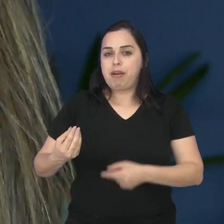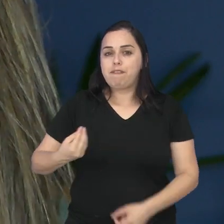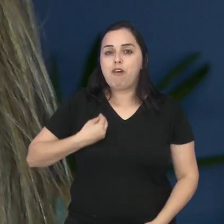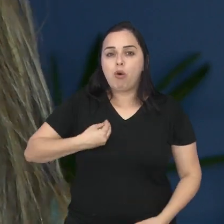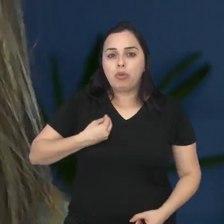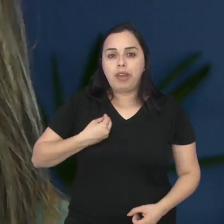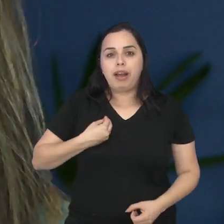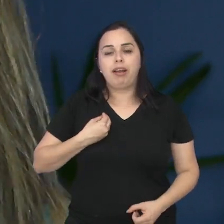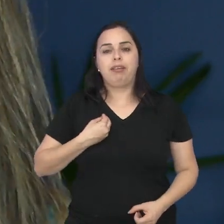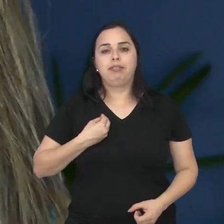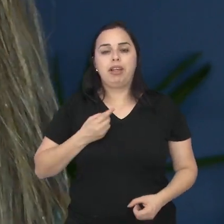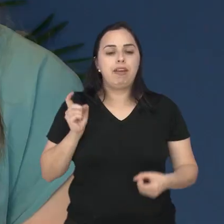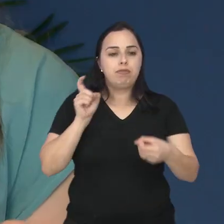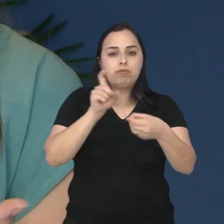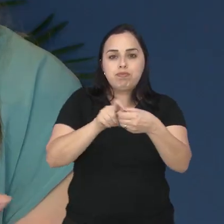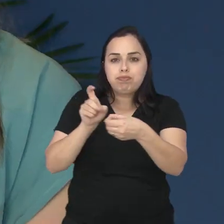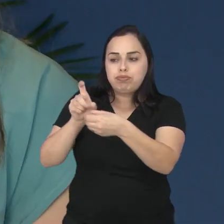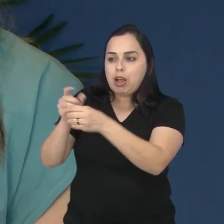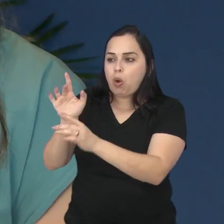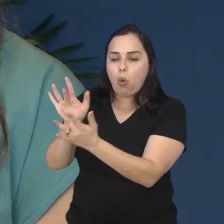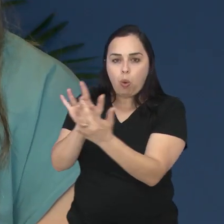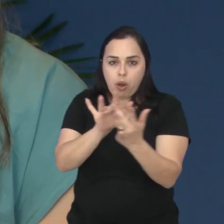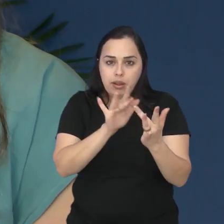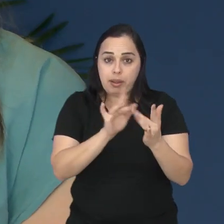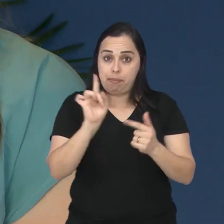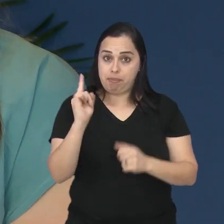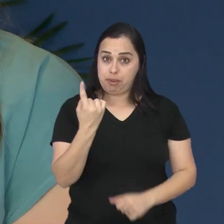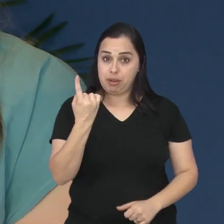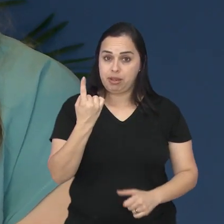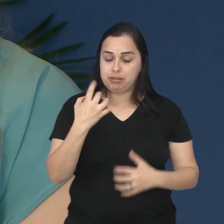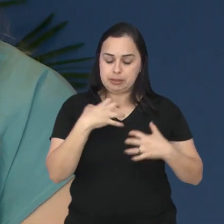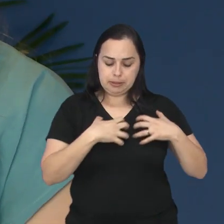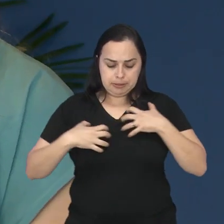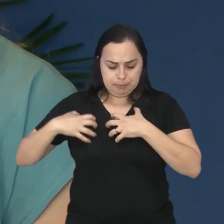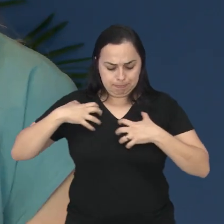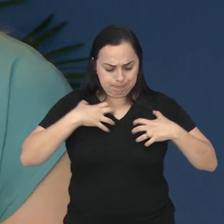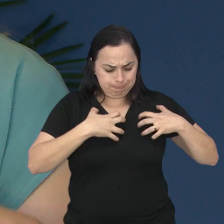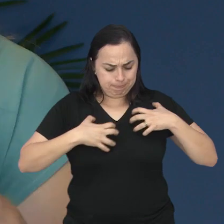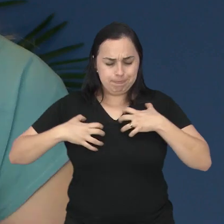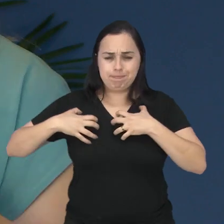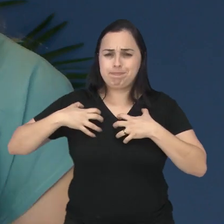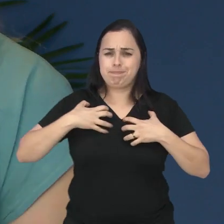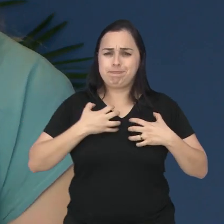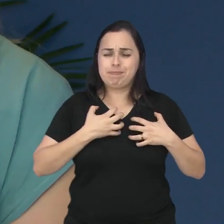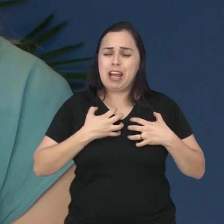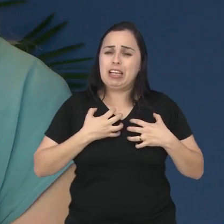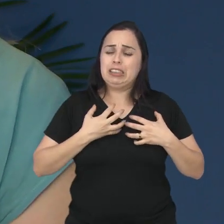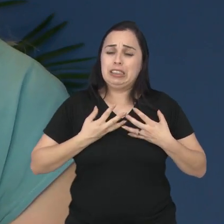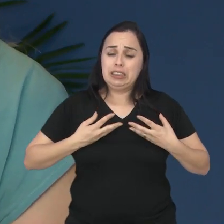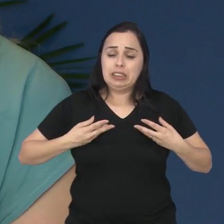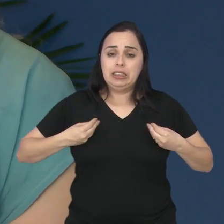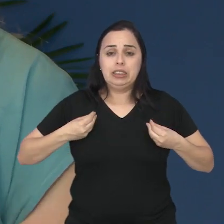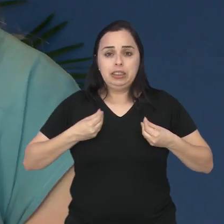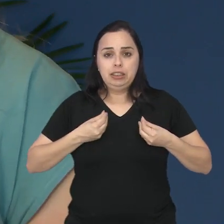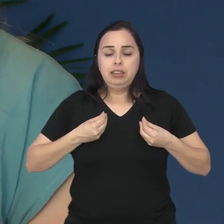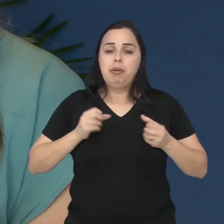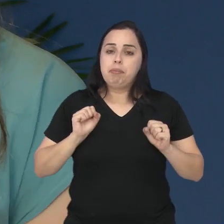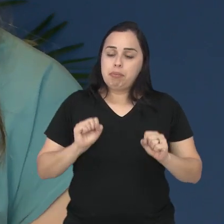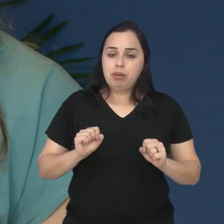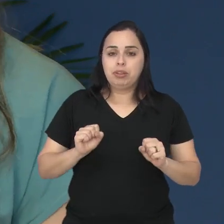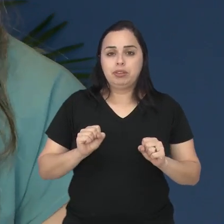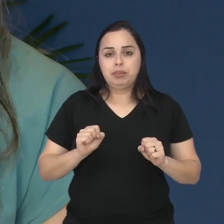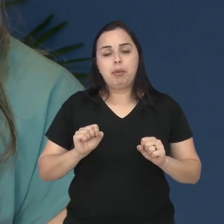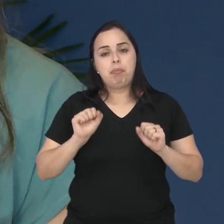retomar o convívio social vai passar pelas suas dores vai passar pela sua história e vai mexer com algum significado Então